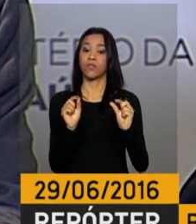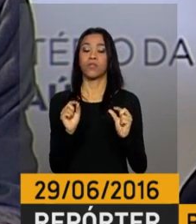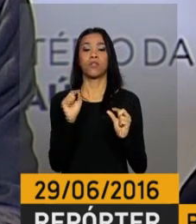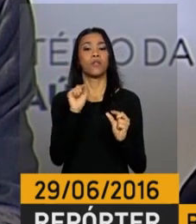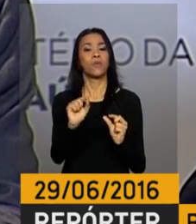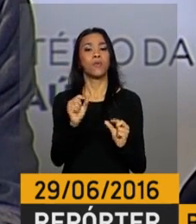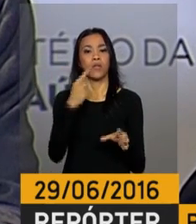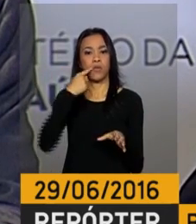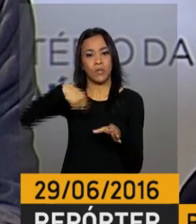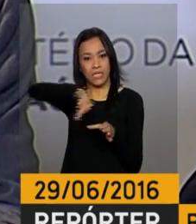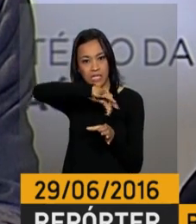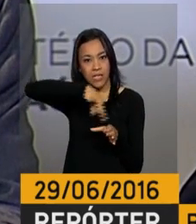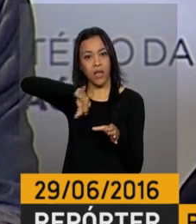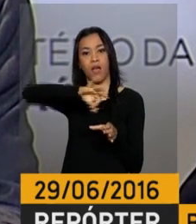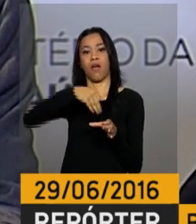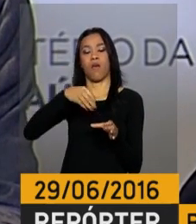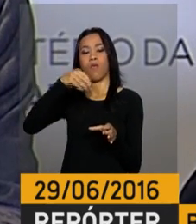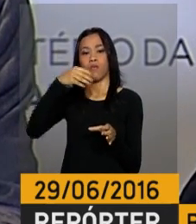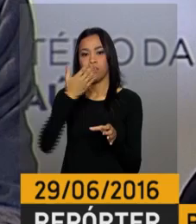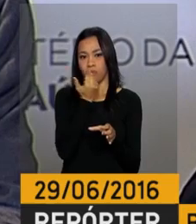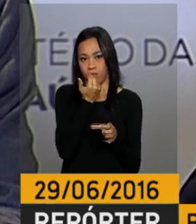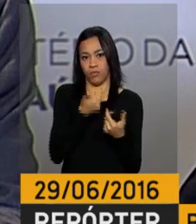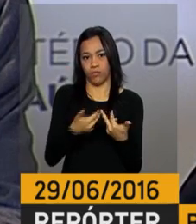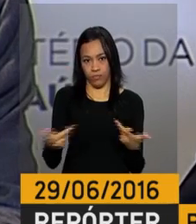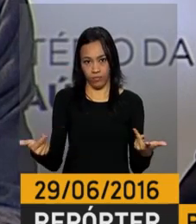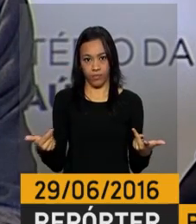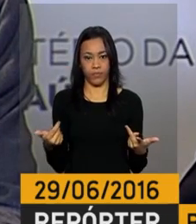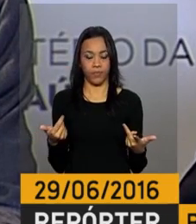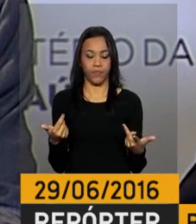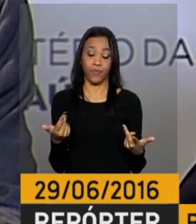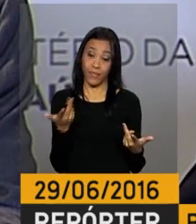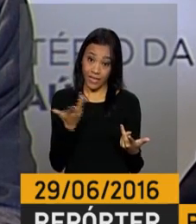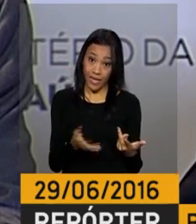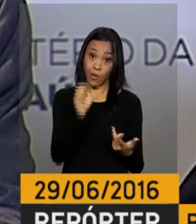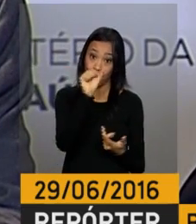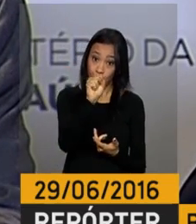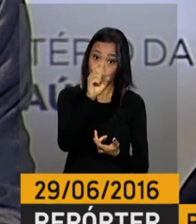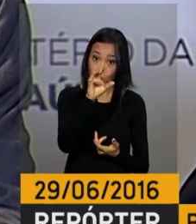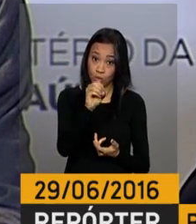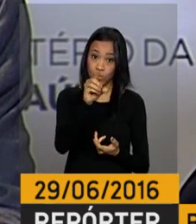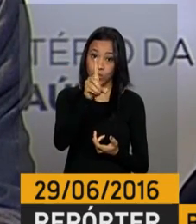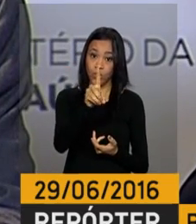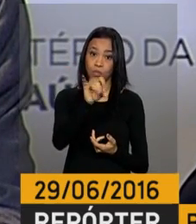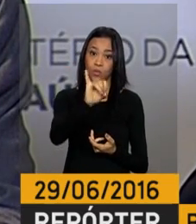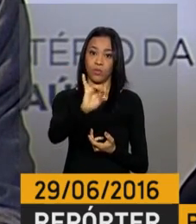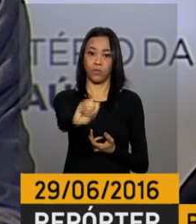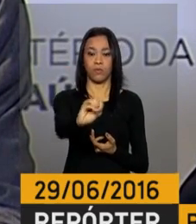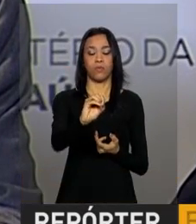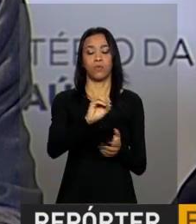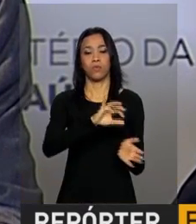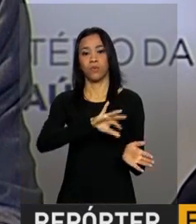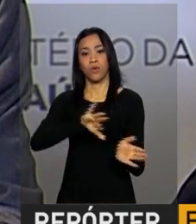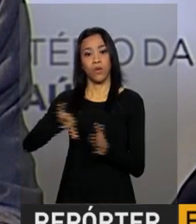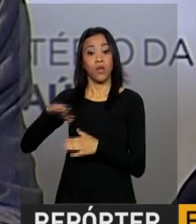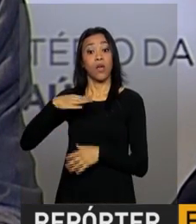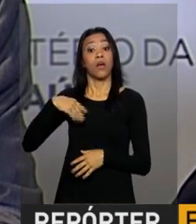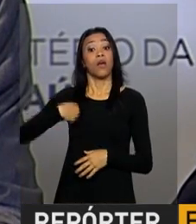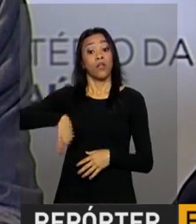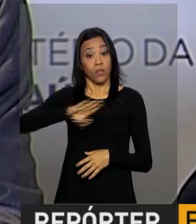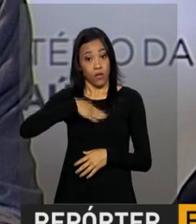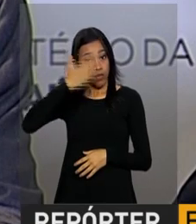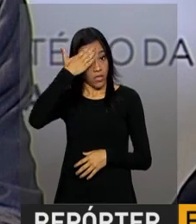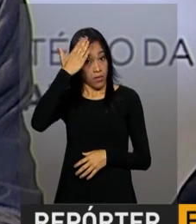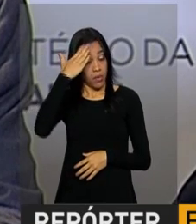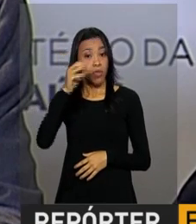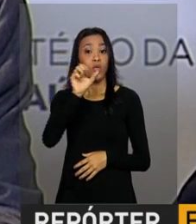consumo de sal dentro deles ou melhor ainda sódio em si não podemos esquecer que o sódio existe